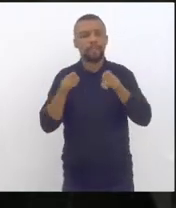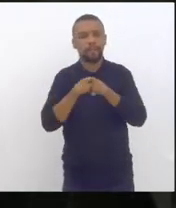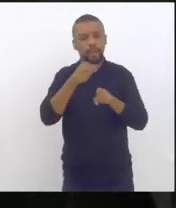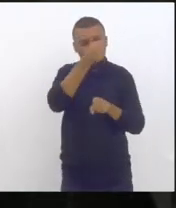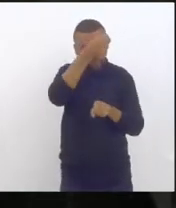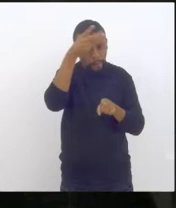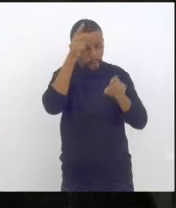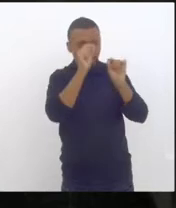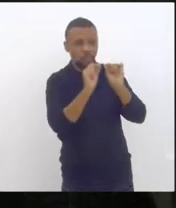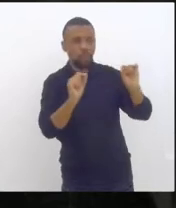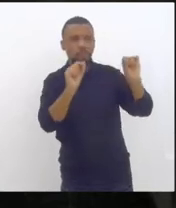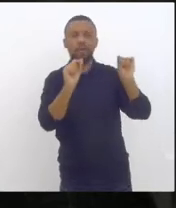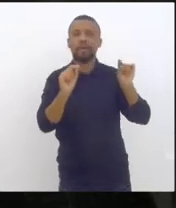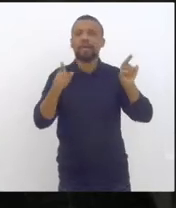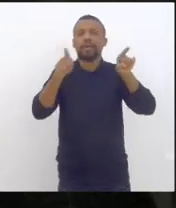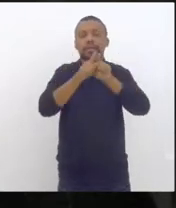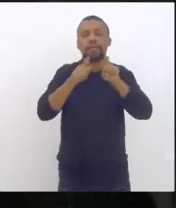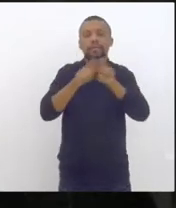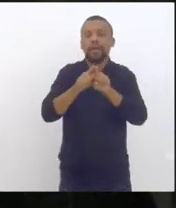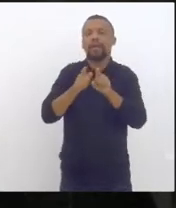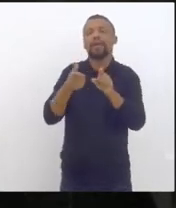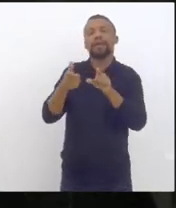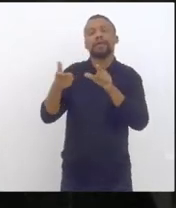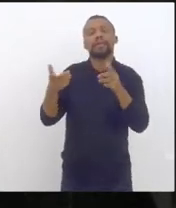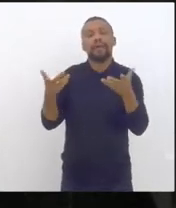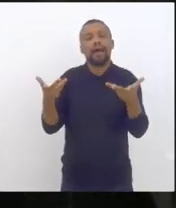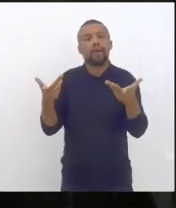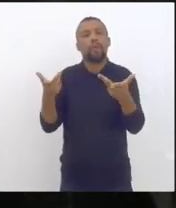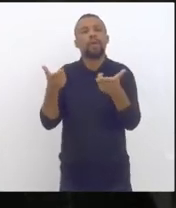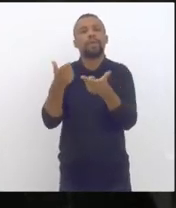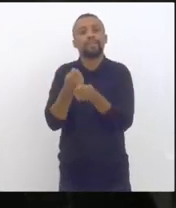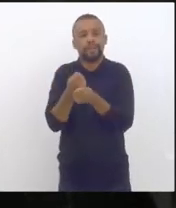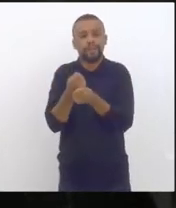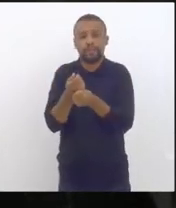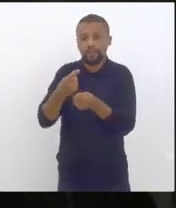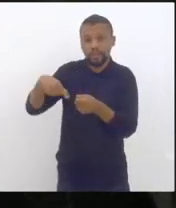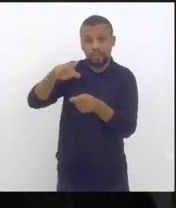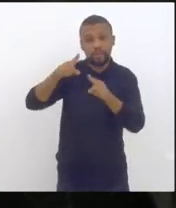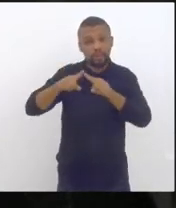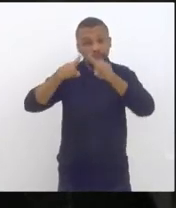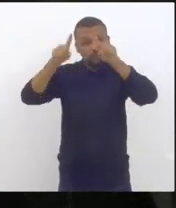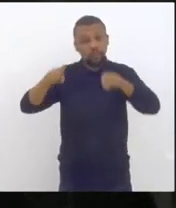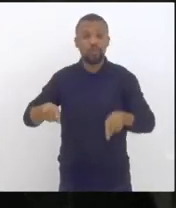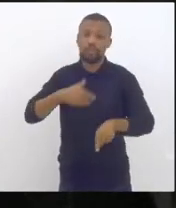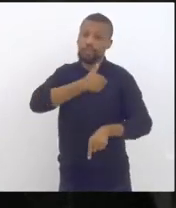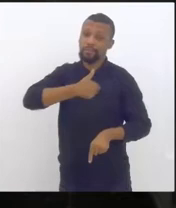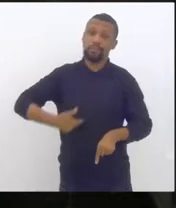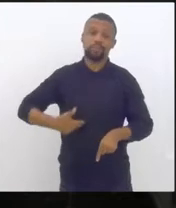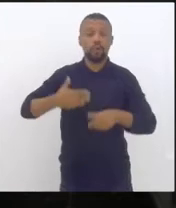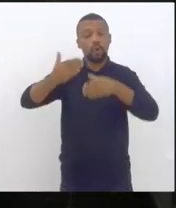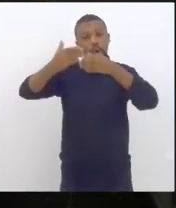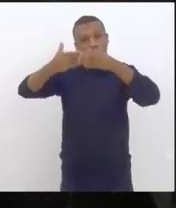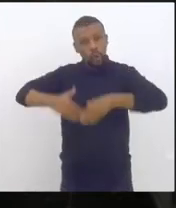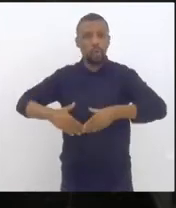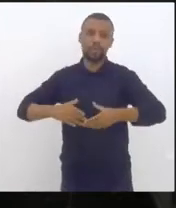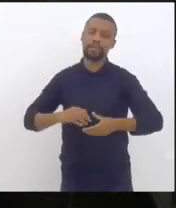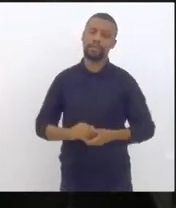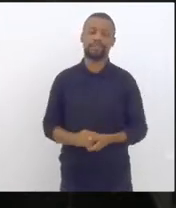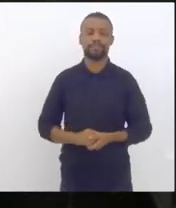concomitantemente na qualificação e nem ser um funcionário de Estados concursados